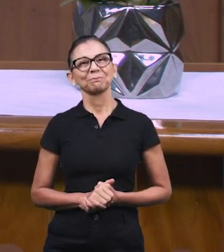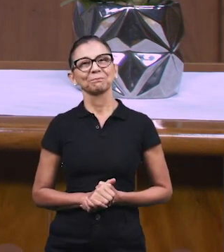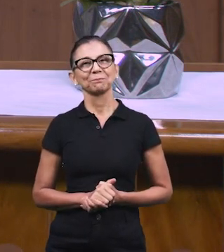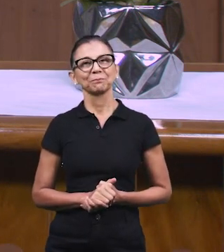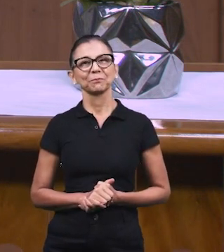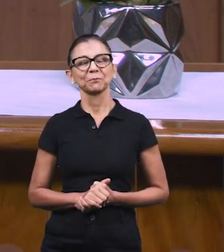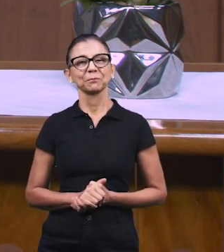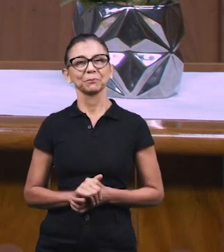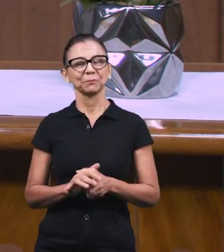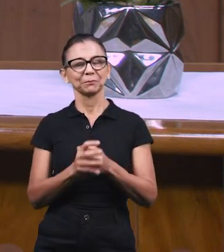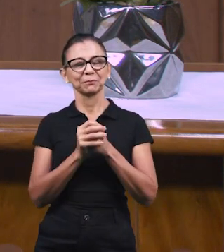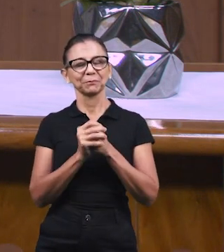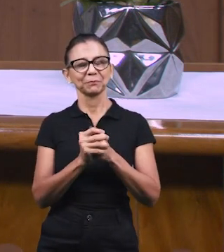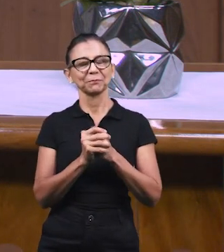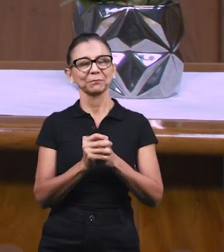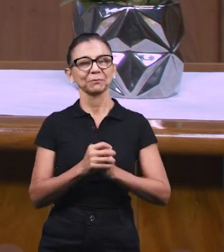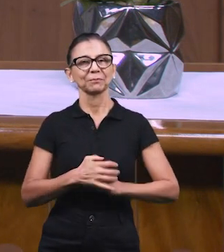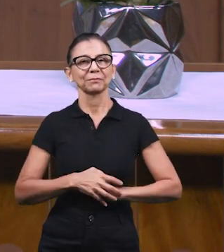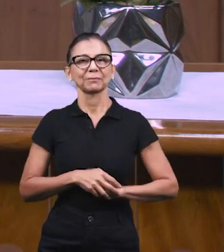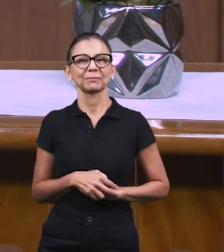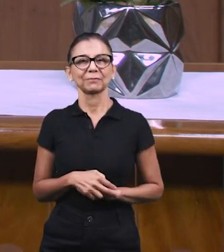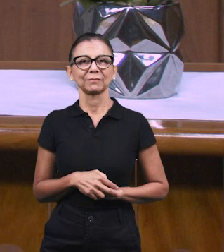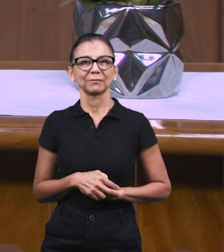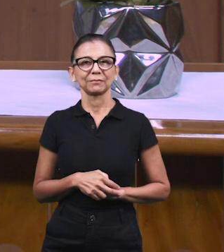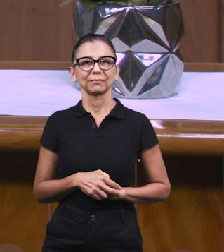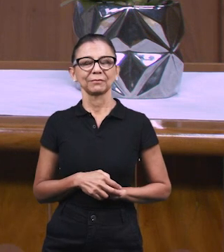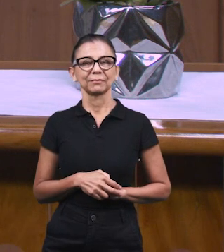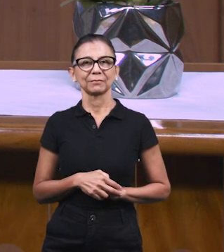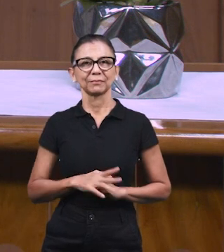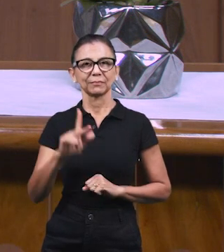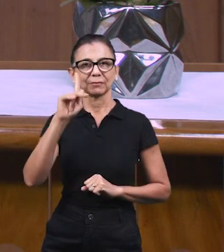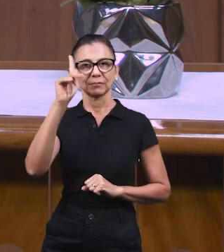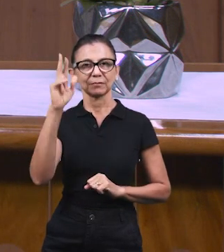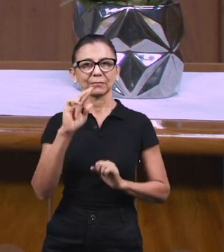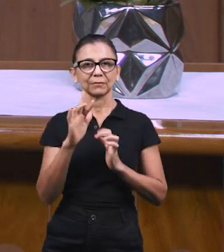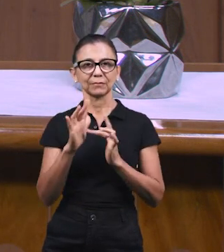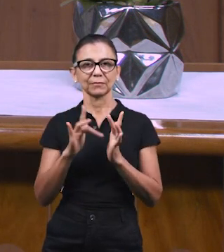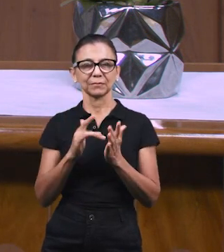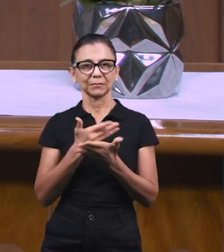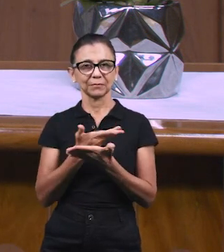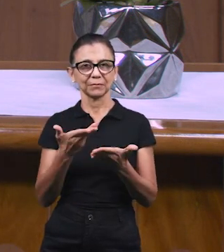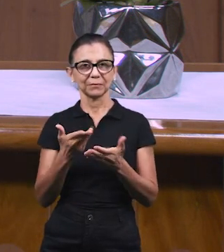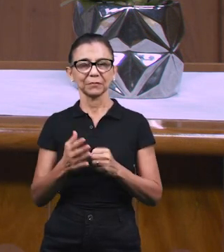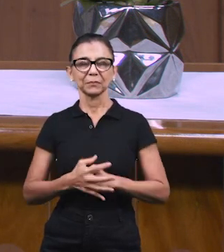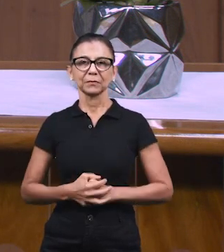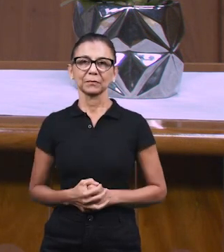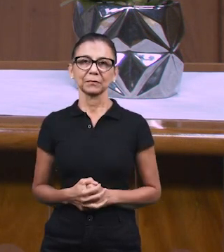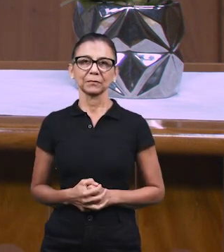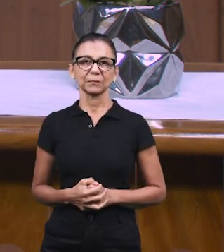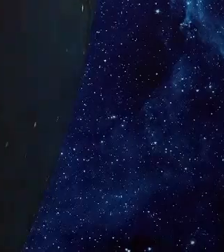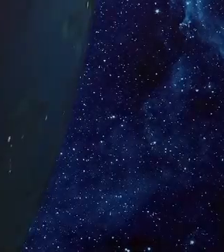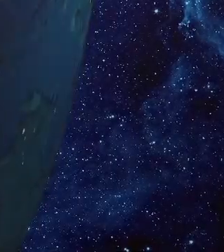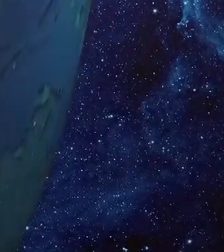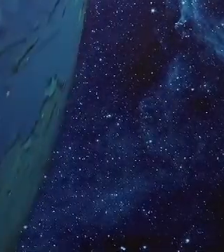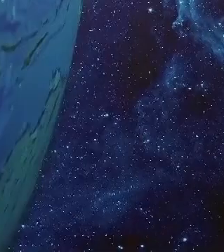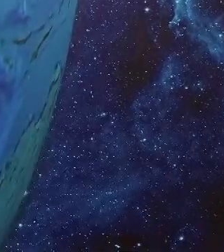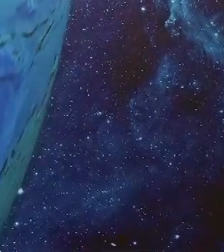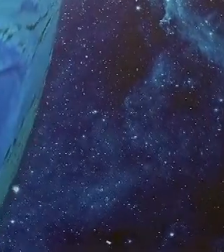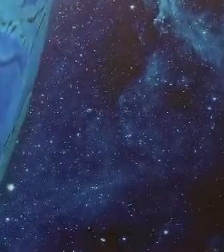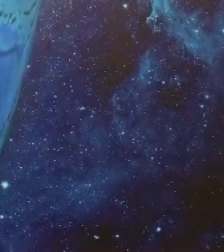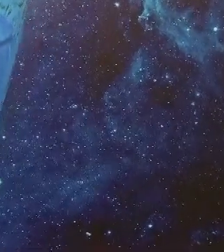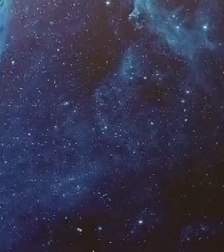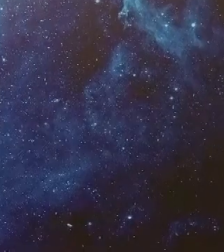0800-707-3076. Amém? A todos, a paz do Senhor Jesus.